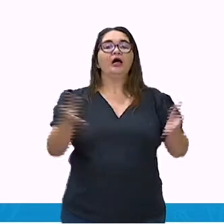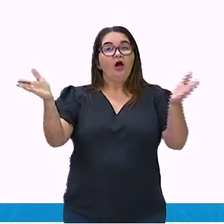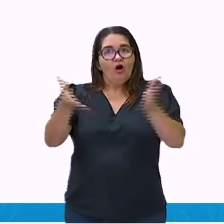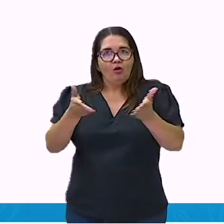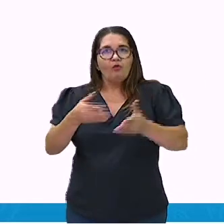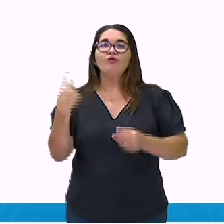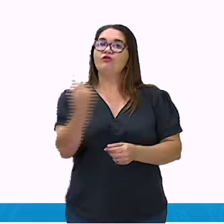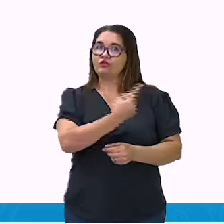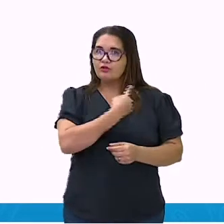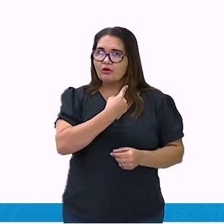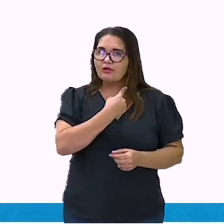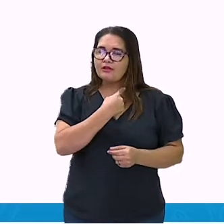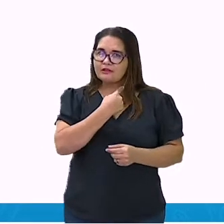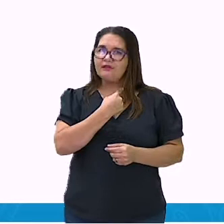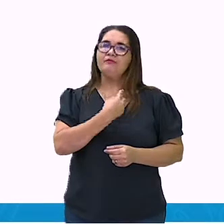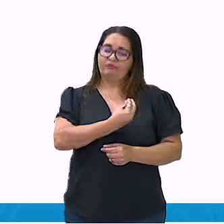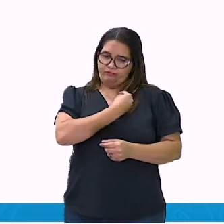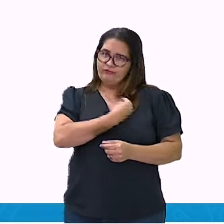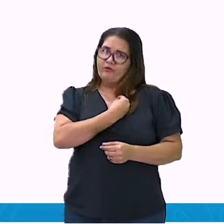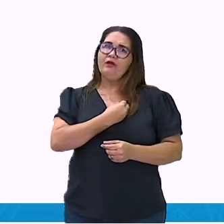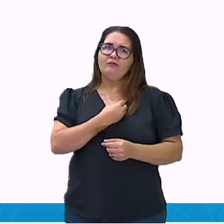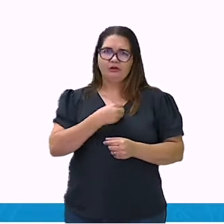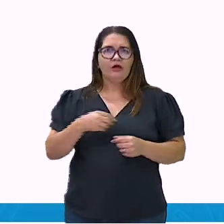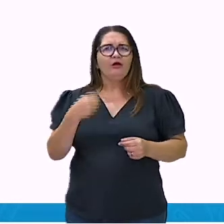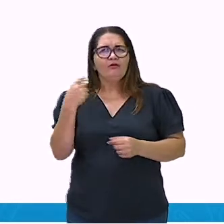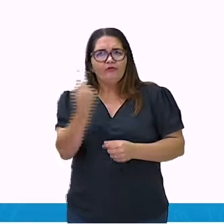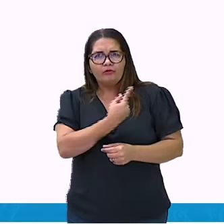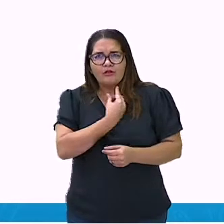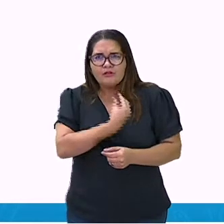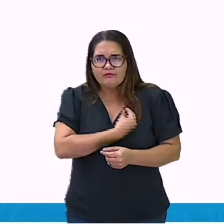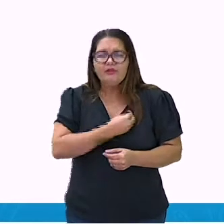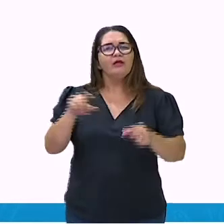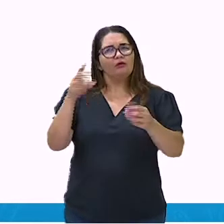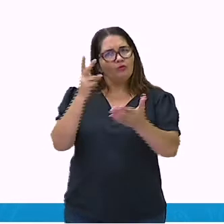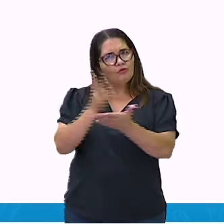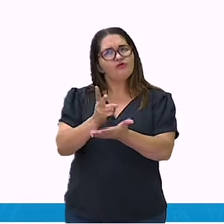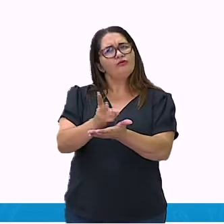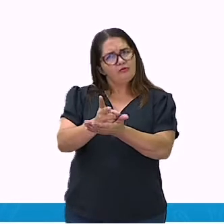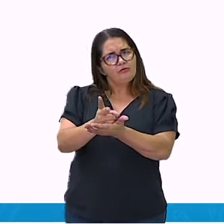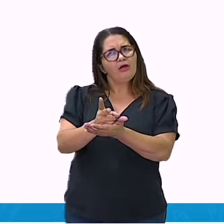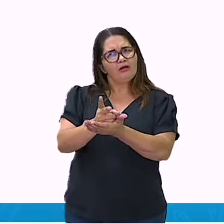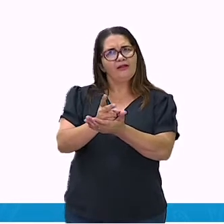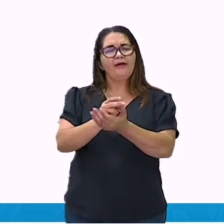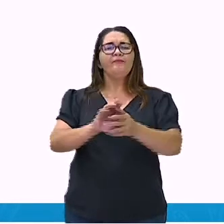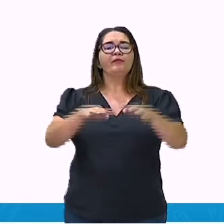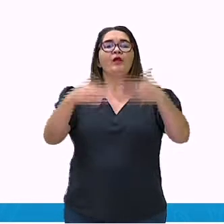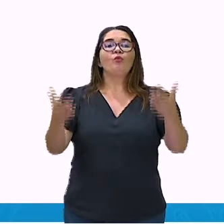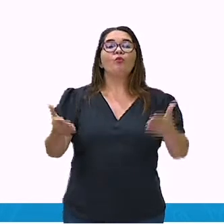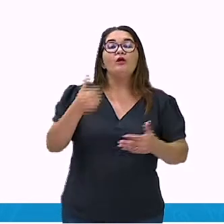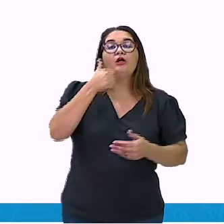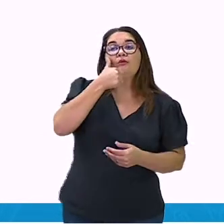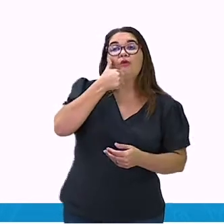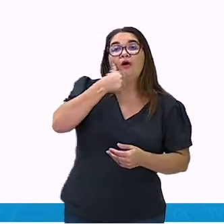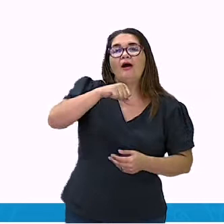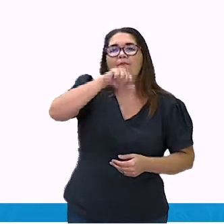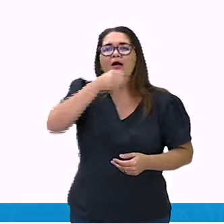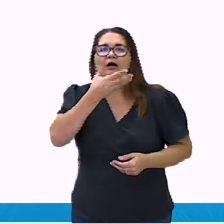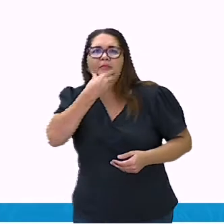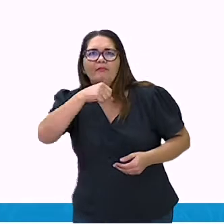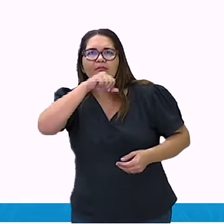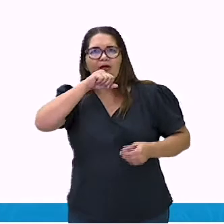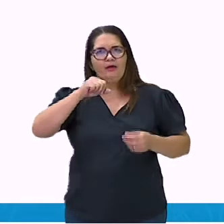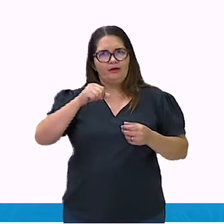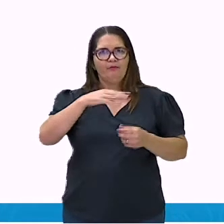sistema patriarcal, o homem sempre em primeiro lugar e as mulheres vindo